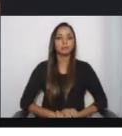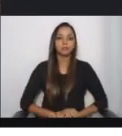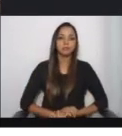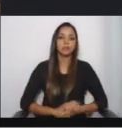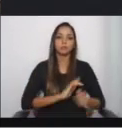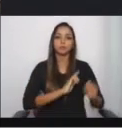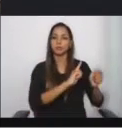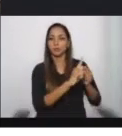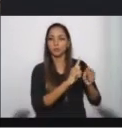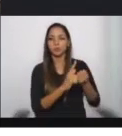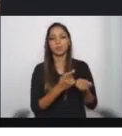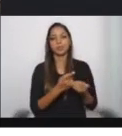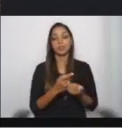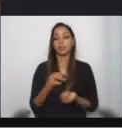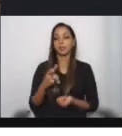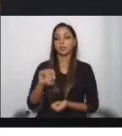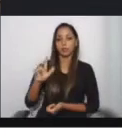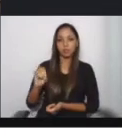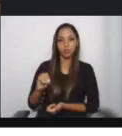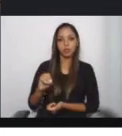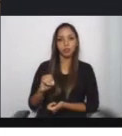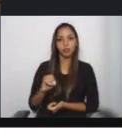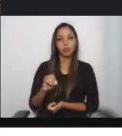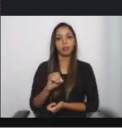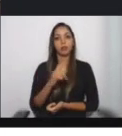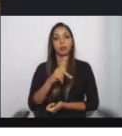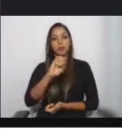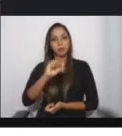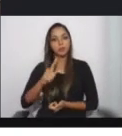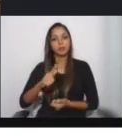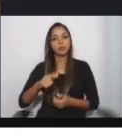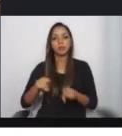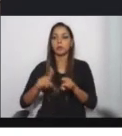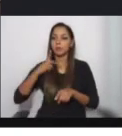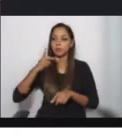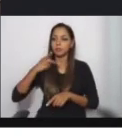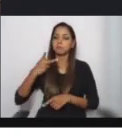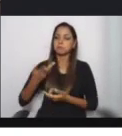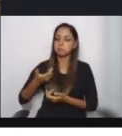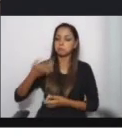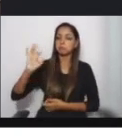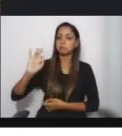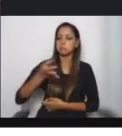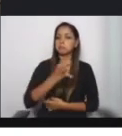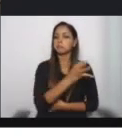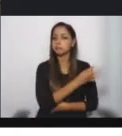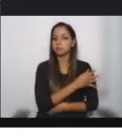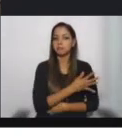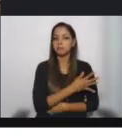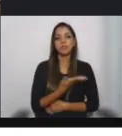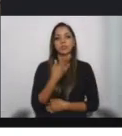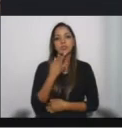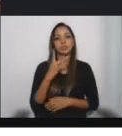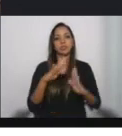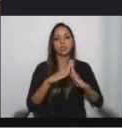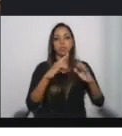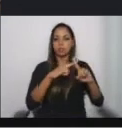Gustavo, Thiago, Gabriel também foram muito felizes nas suas palavras, relevante à igreja. A igreja, sim, é